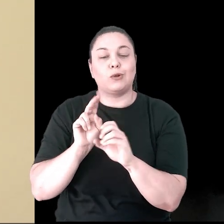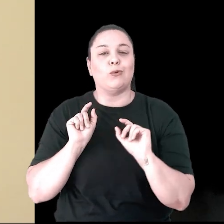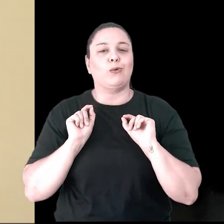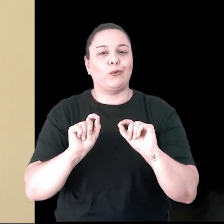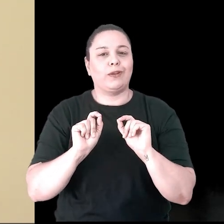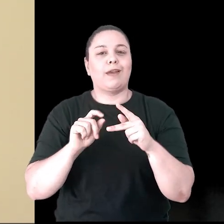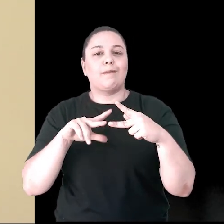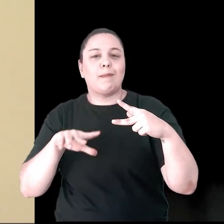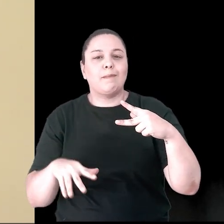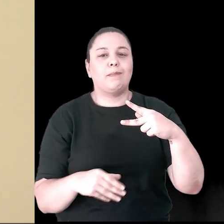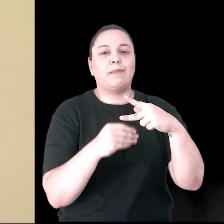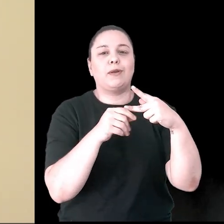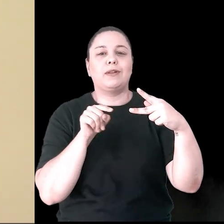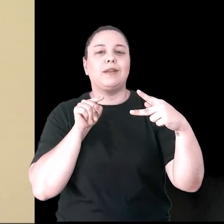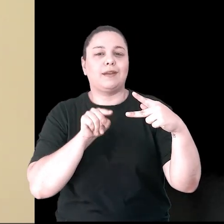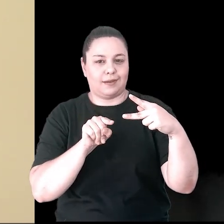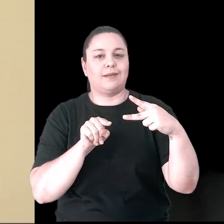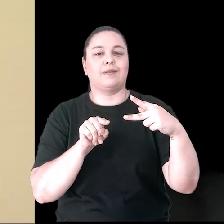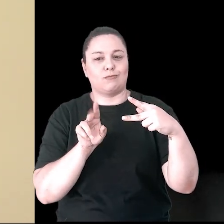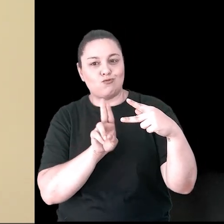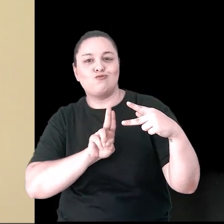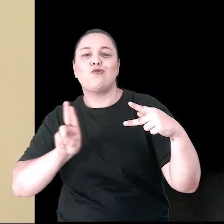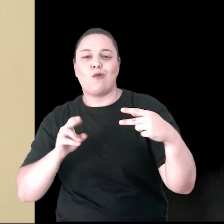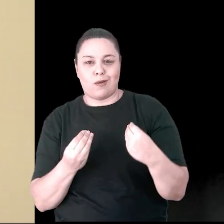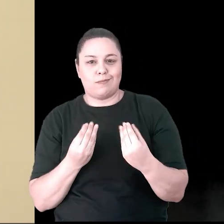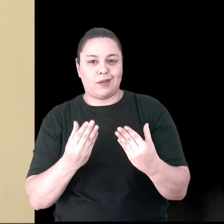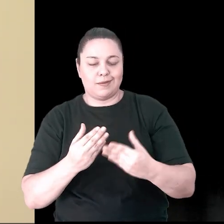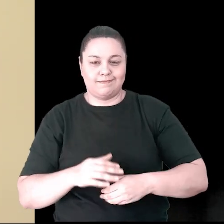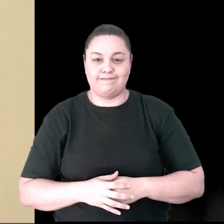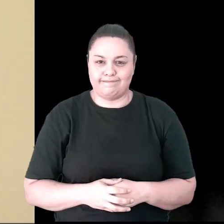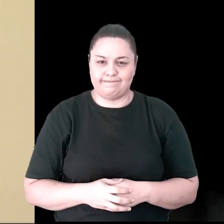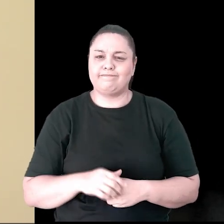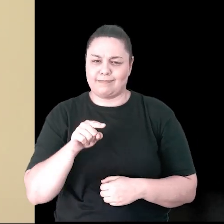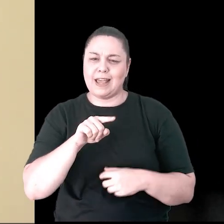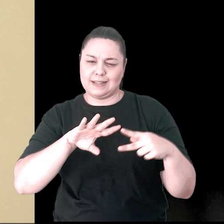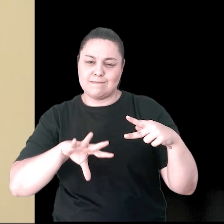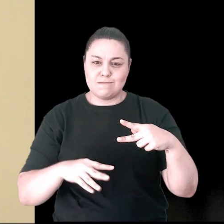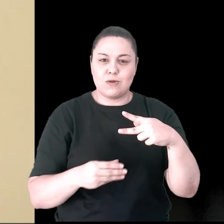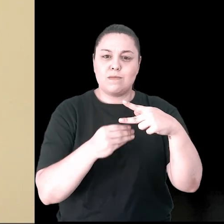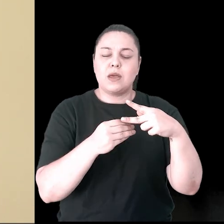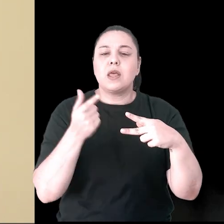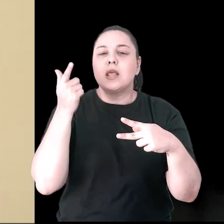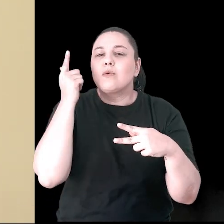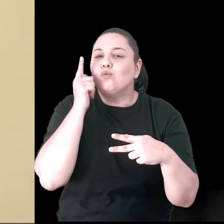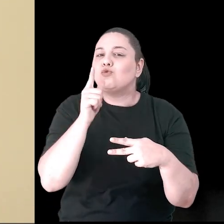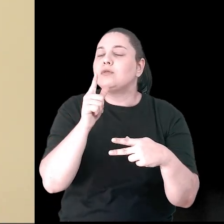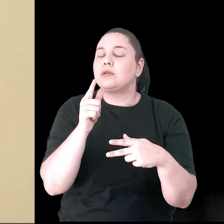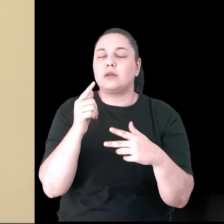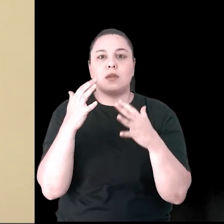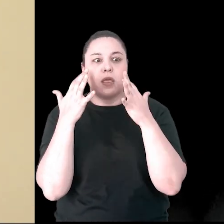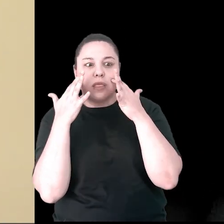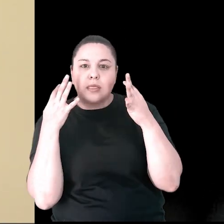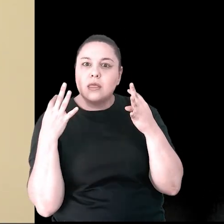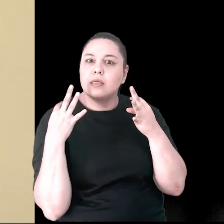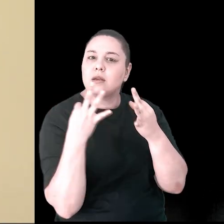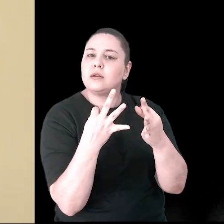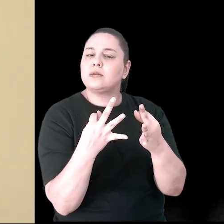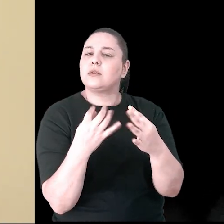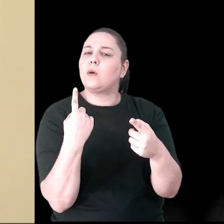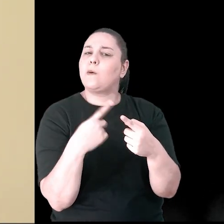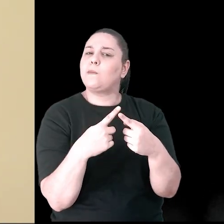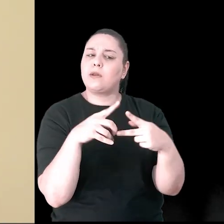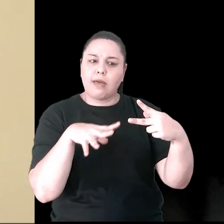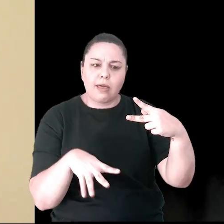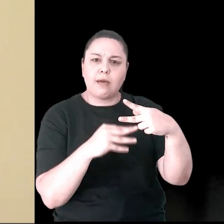uma proteína, a qual foi chamada de aequorina. A aequorina atraiu grande